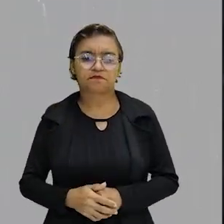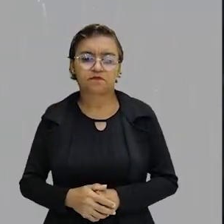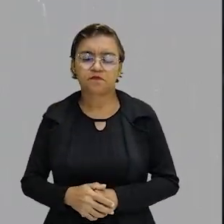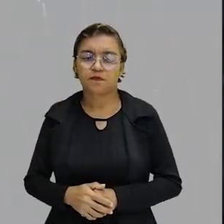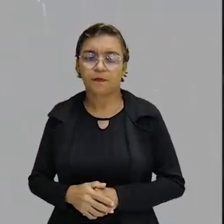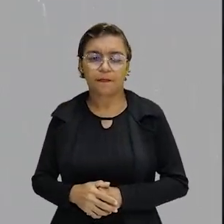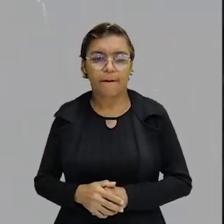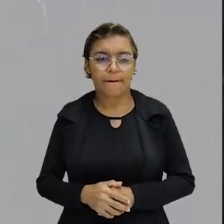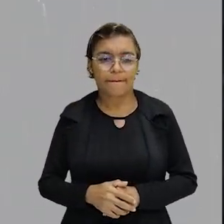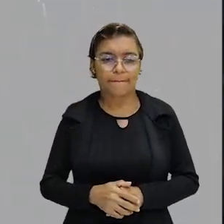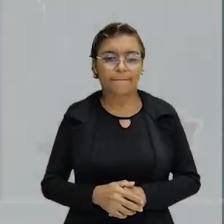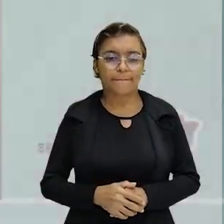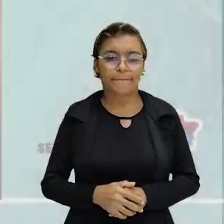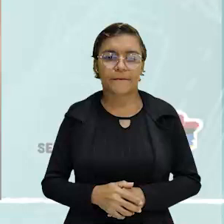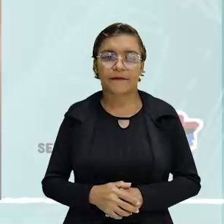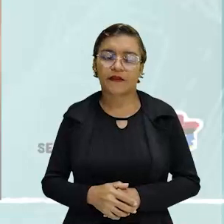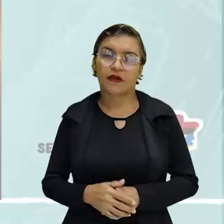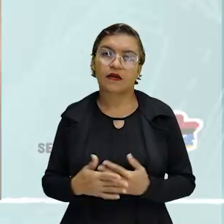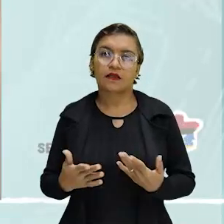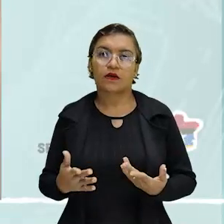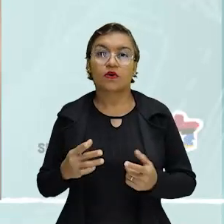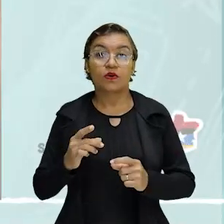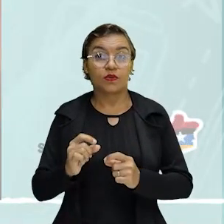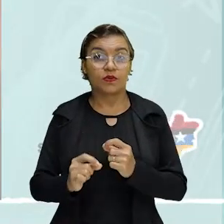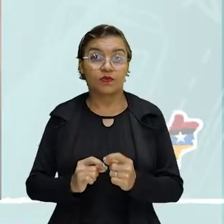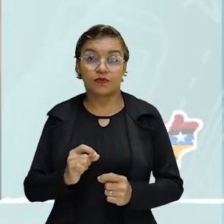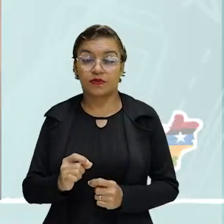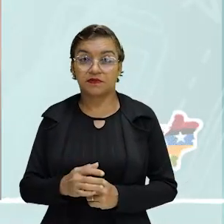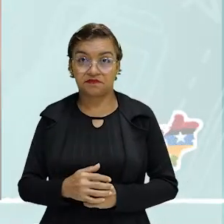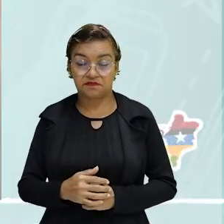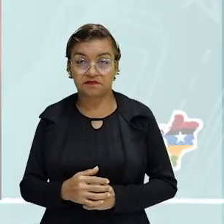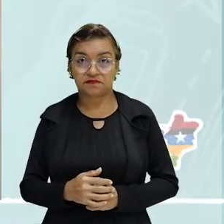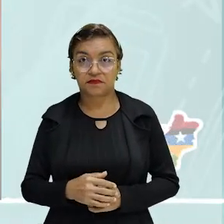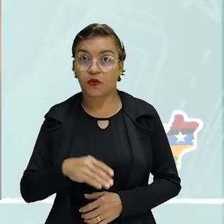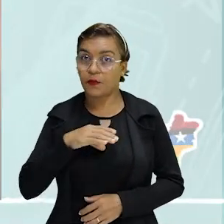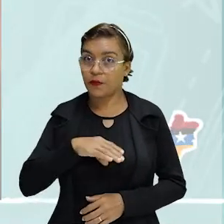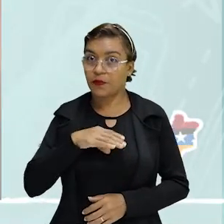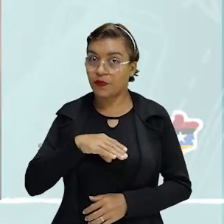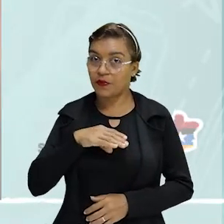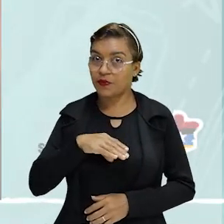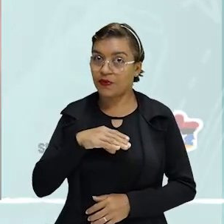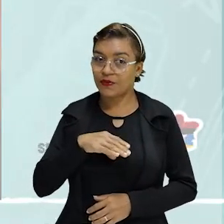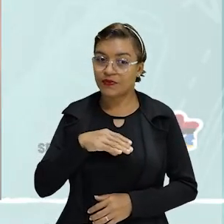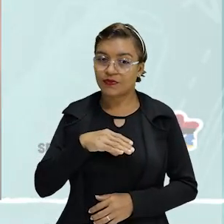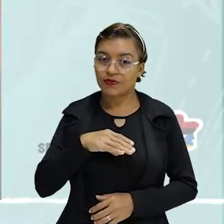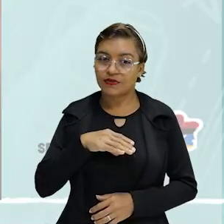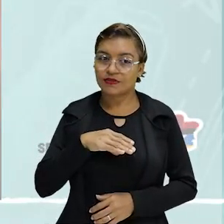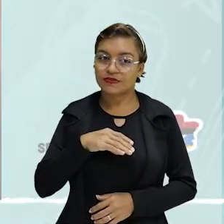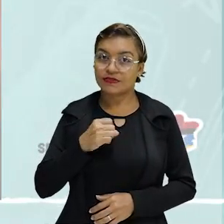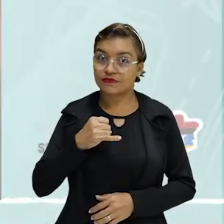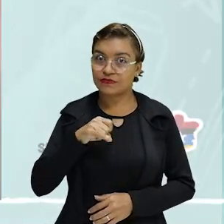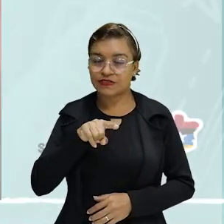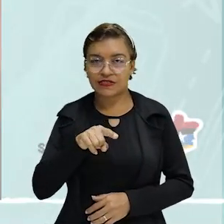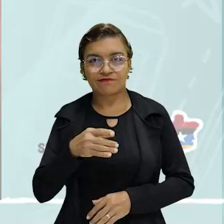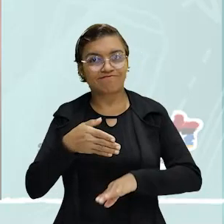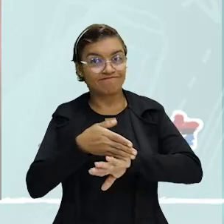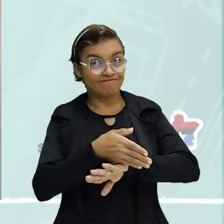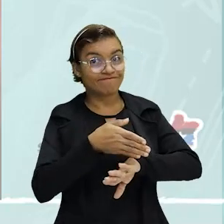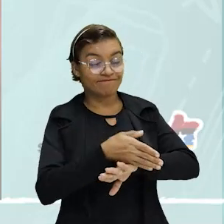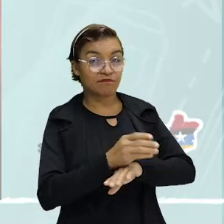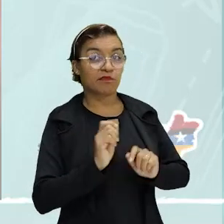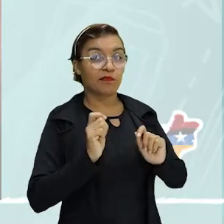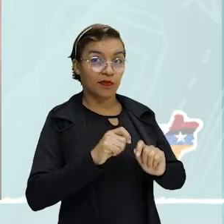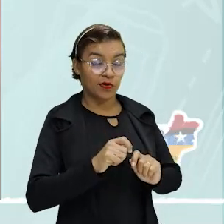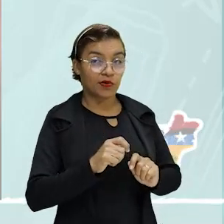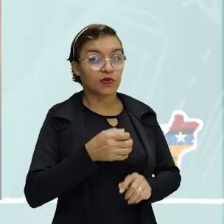certo? E aqui, no nosso Português nas Redes, como eu falei para vocês, se vocês quiserem participar, basta mandar a